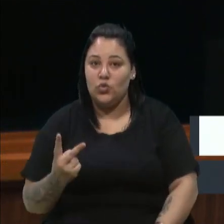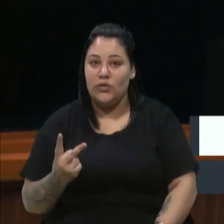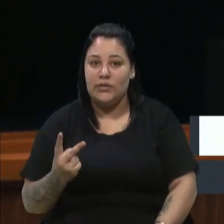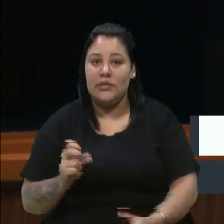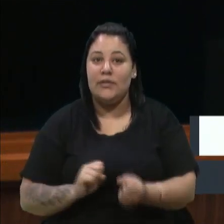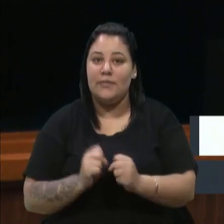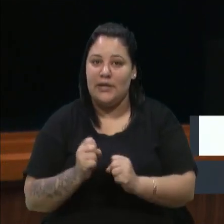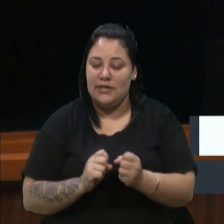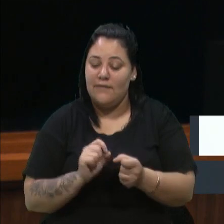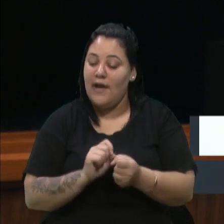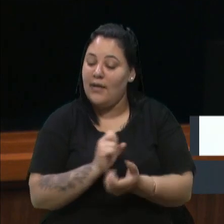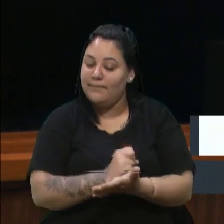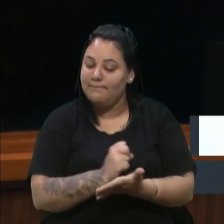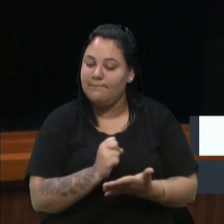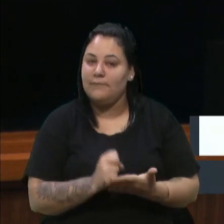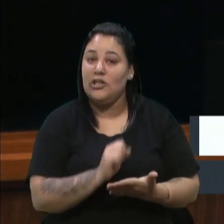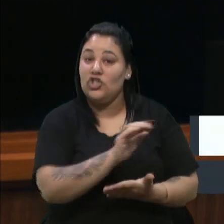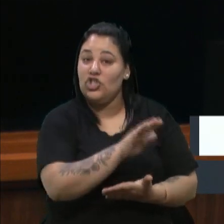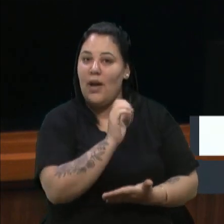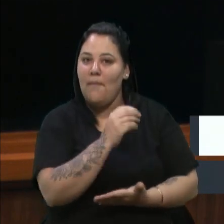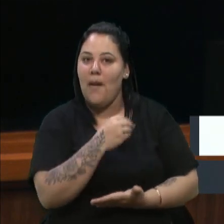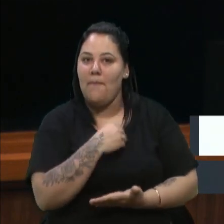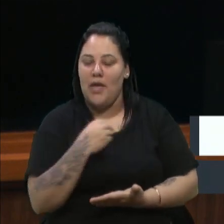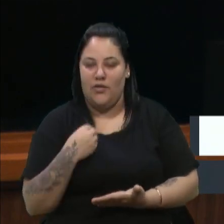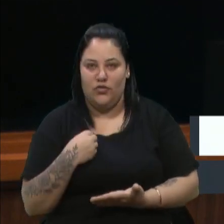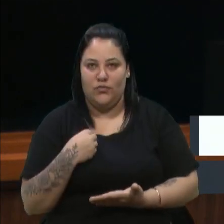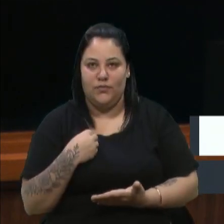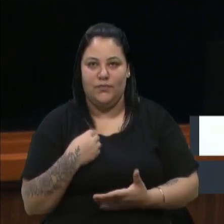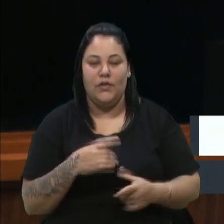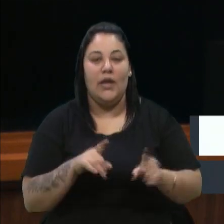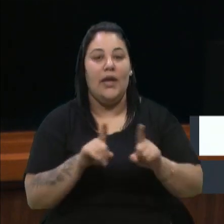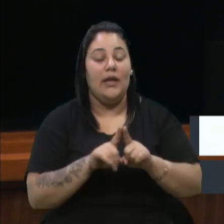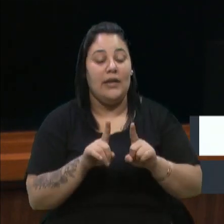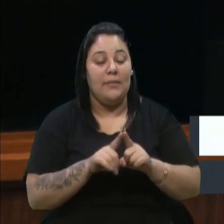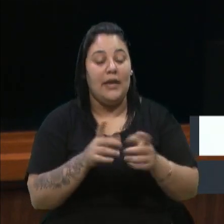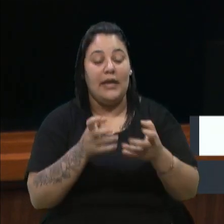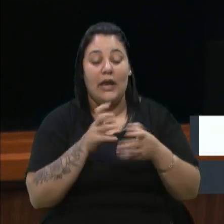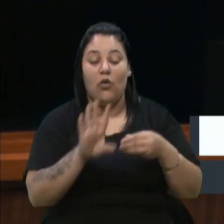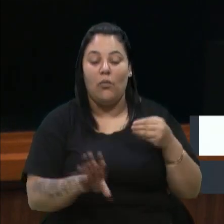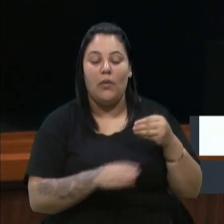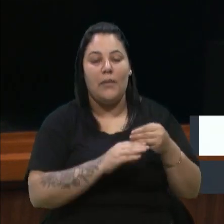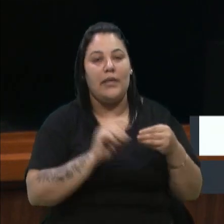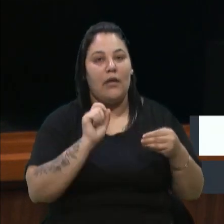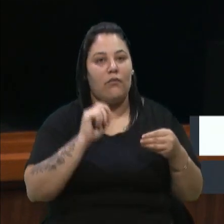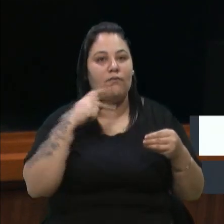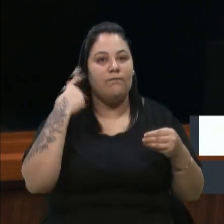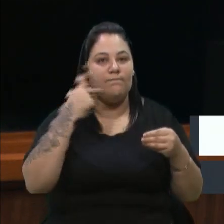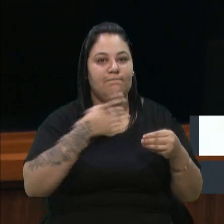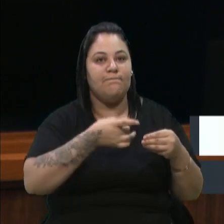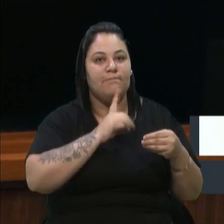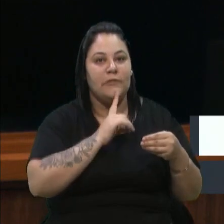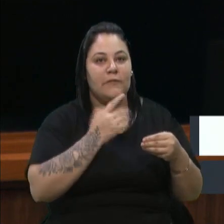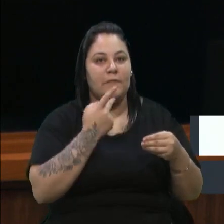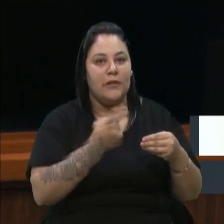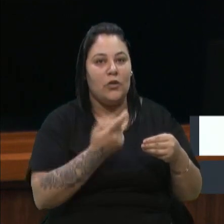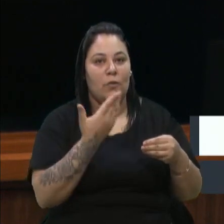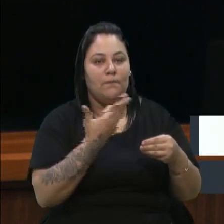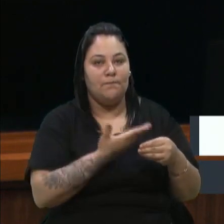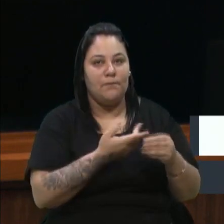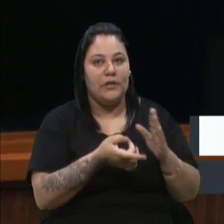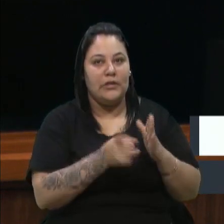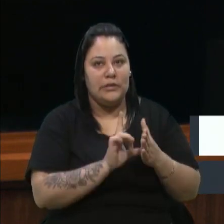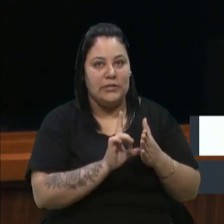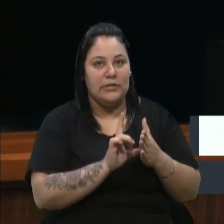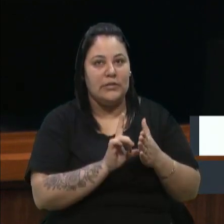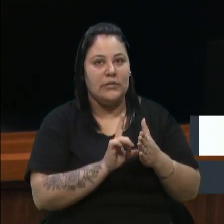eu queria também comentar um pouco isso que o vereador Meneguzzi falou aqui, que eu, na oitiva com a secretária,